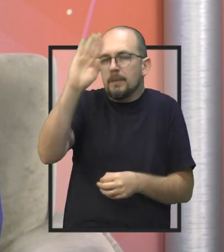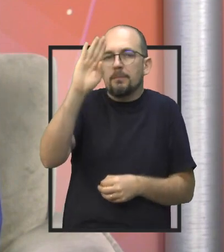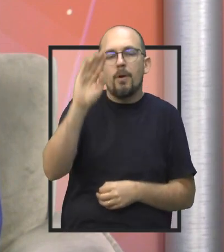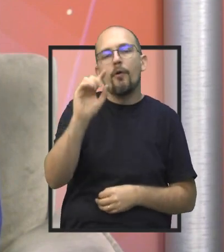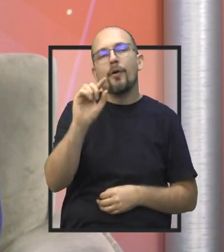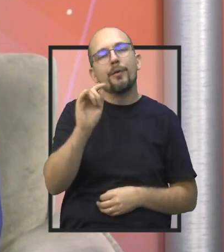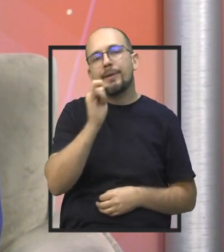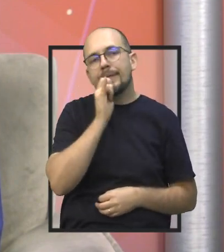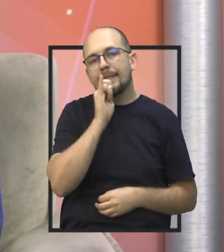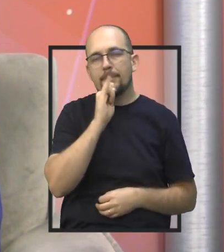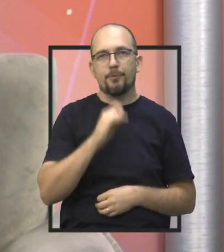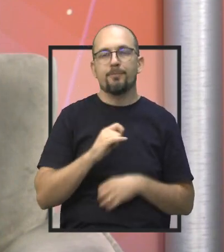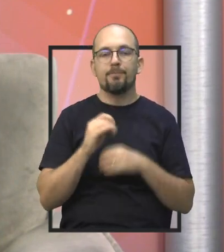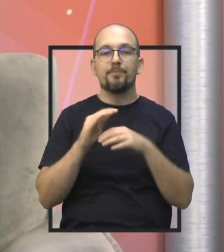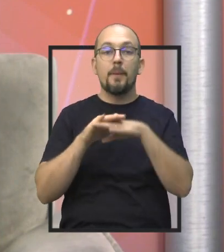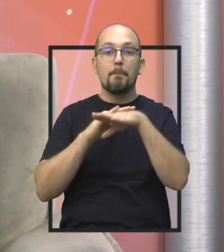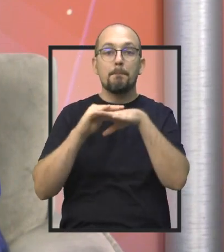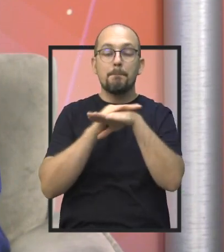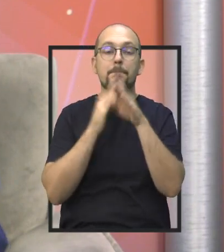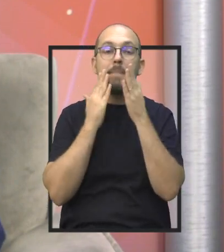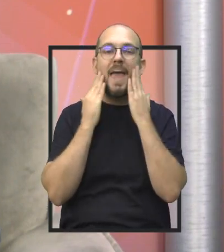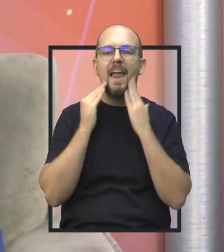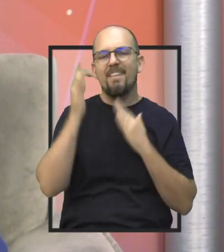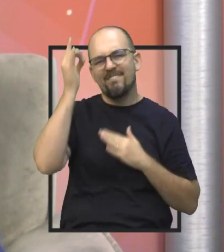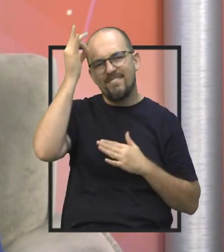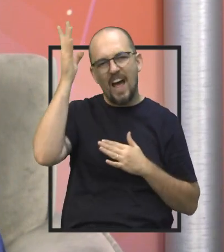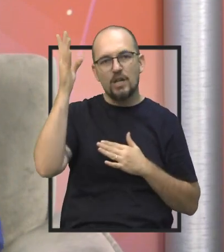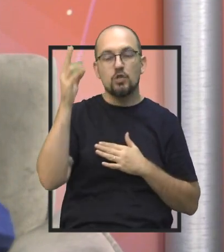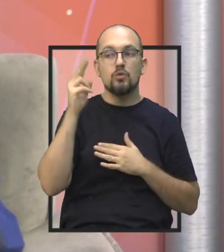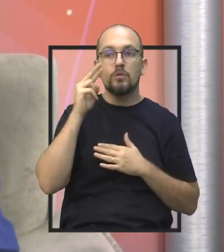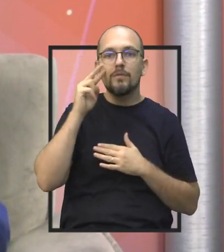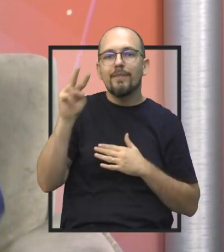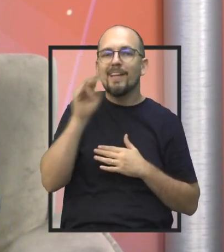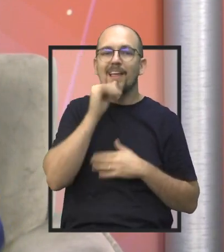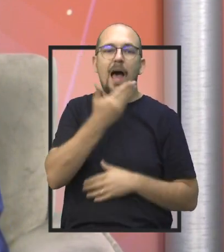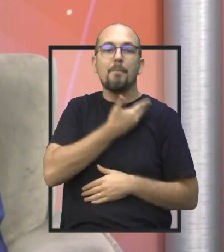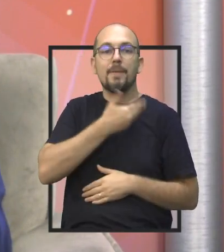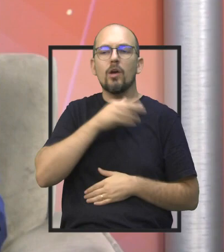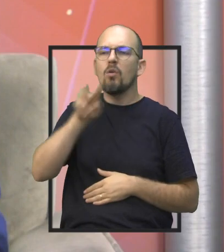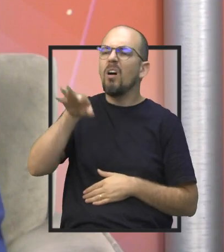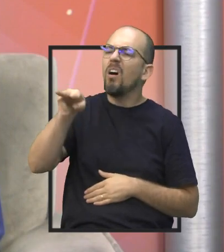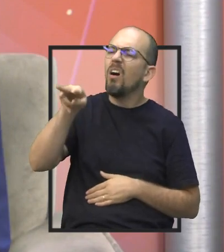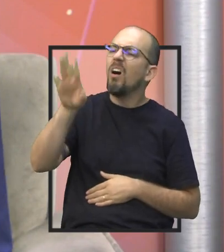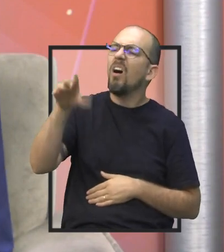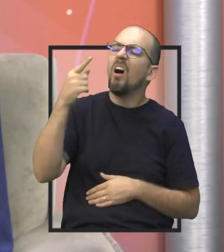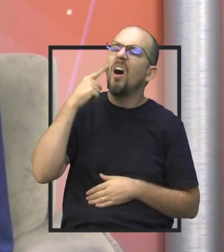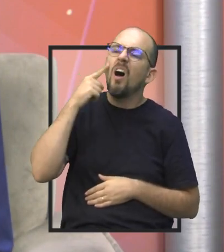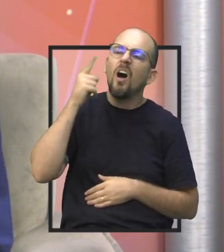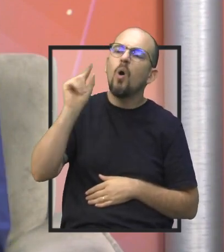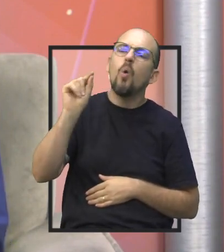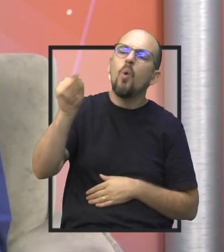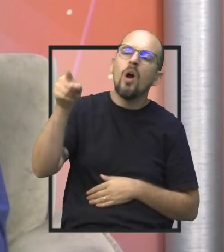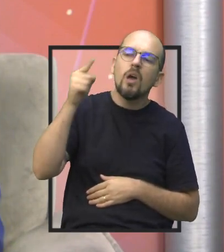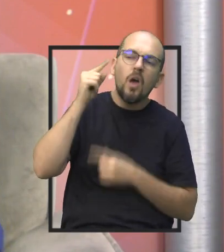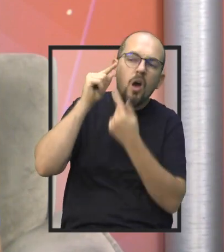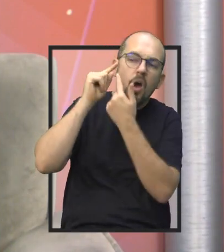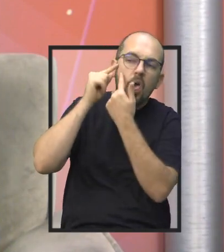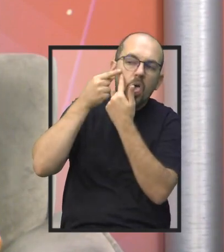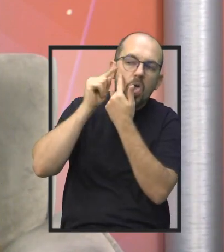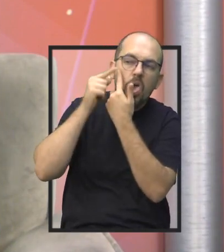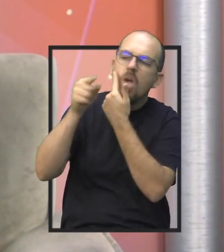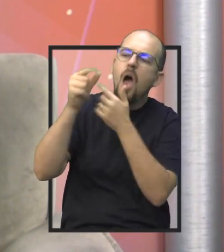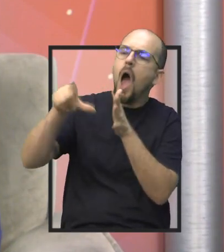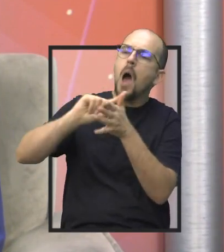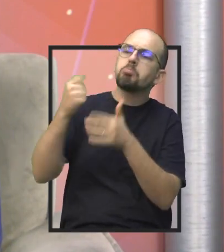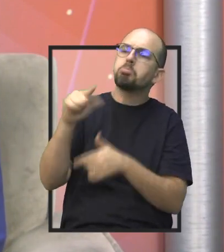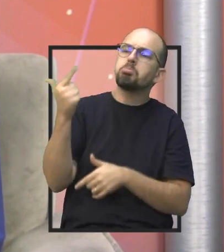assim, na pele é fácil se identificar, às vezes até um colega, um amigo seu vai falar, olha, aqui que você tem essa lesão no rosto que você não